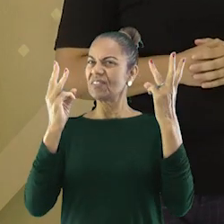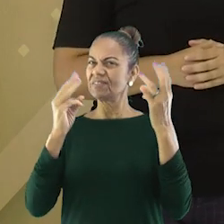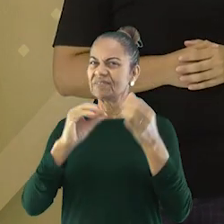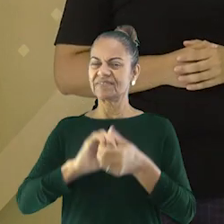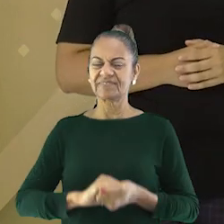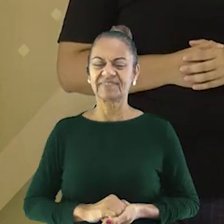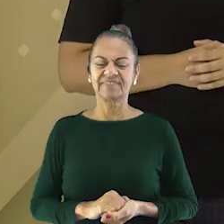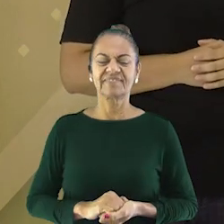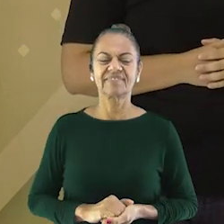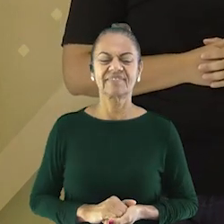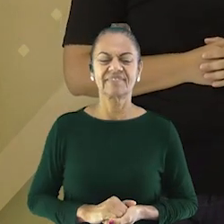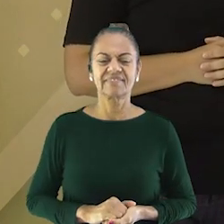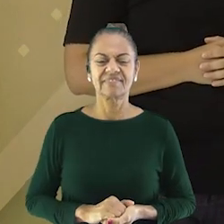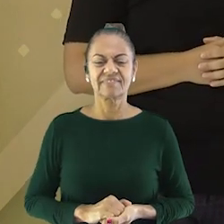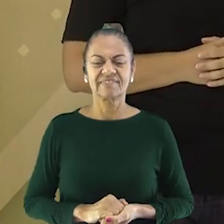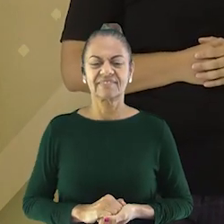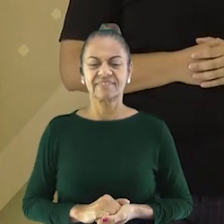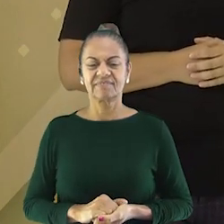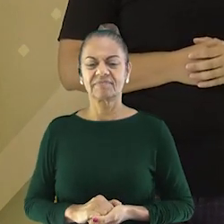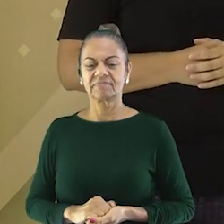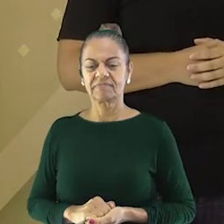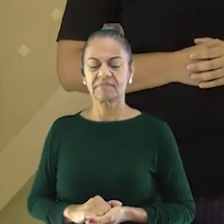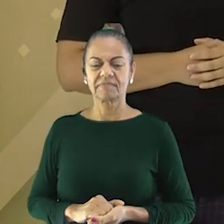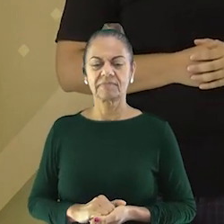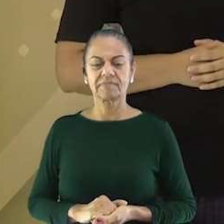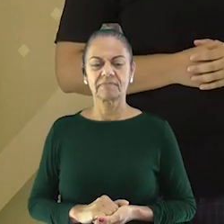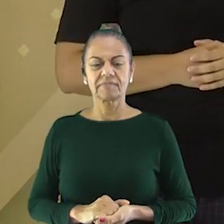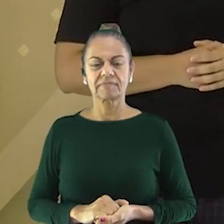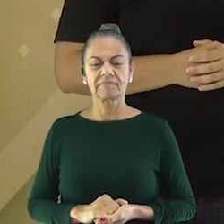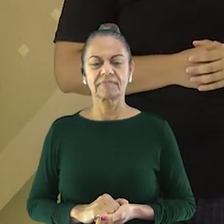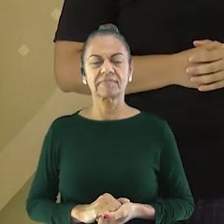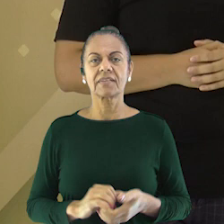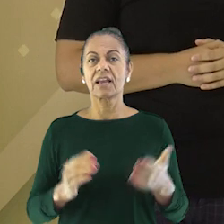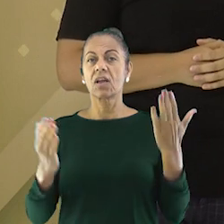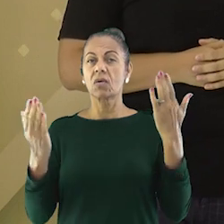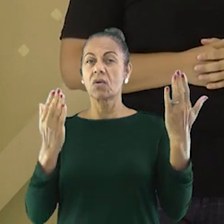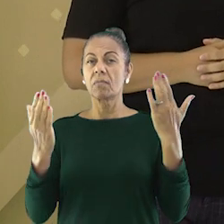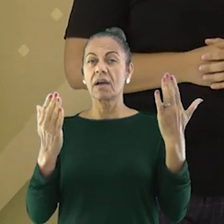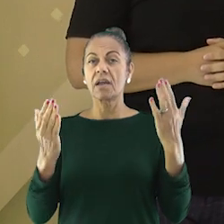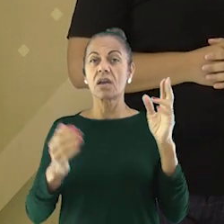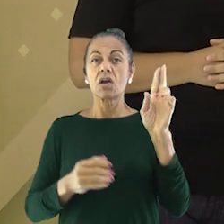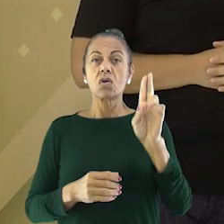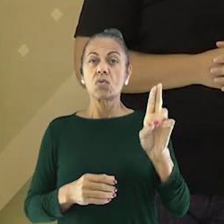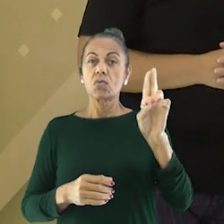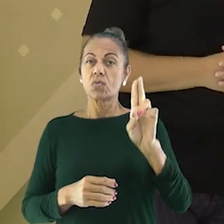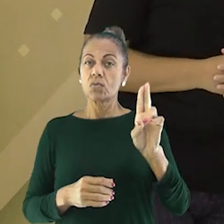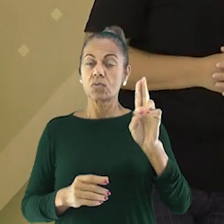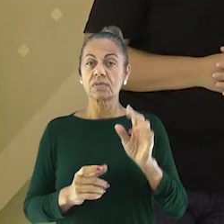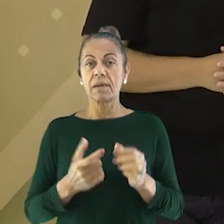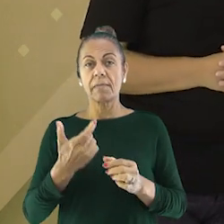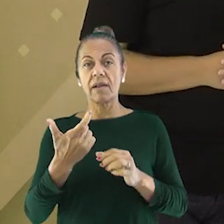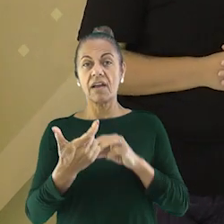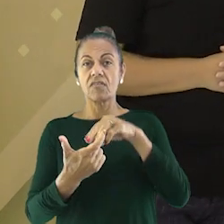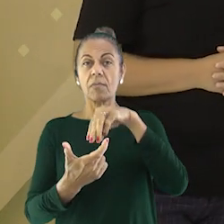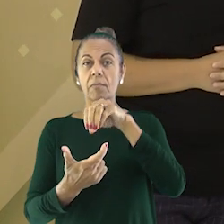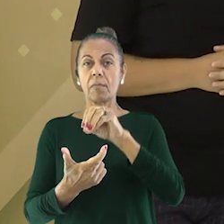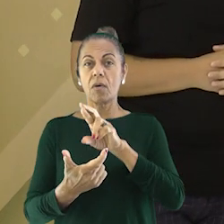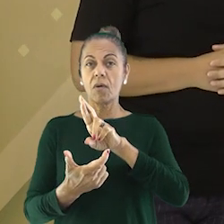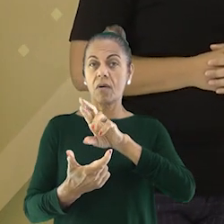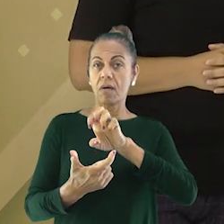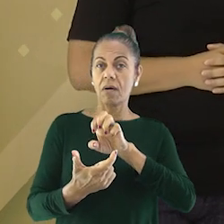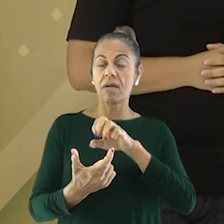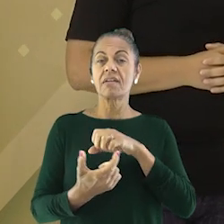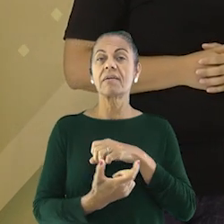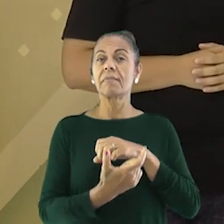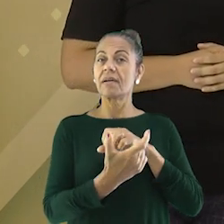Muito bem. Estas foram as formas de comparação longas e com o uso do more e less. Eu quero perguntar algo